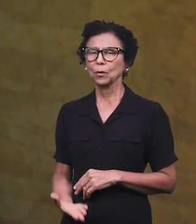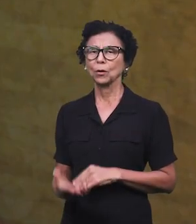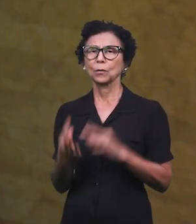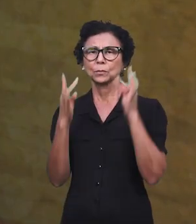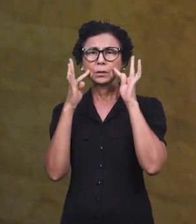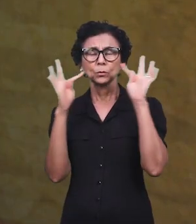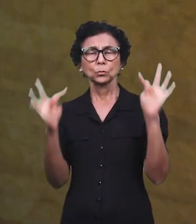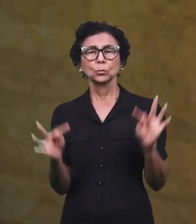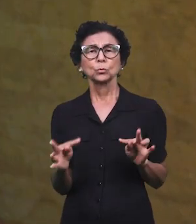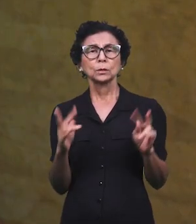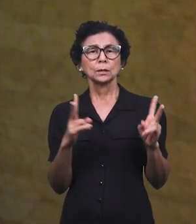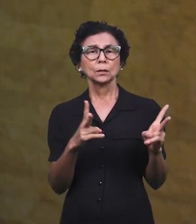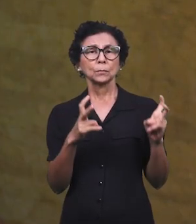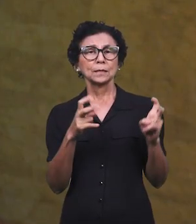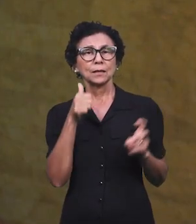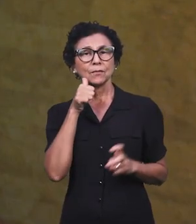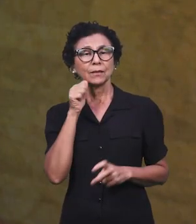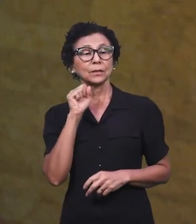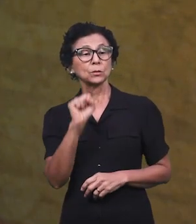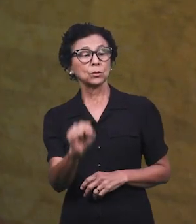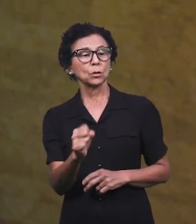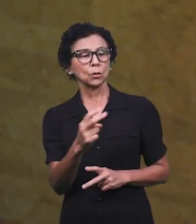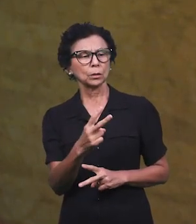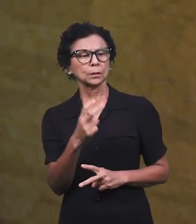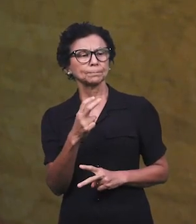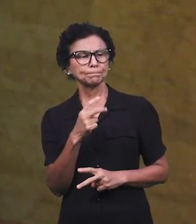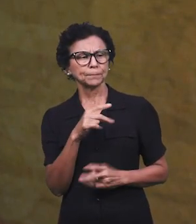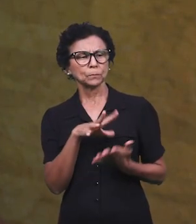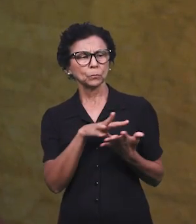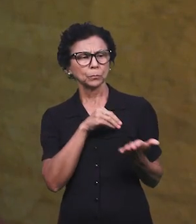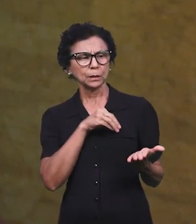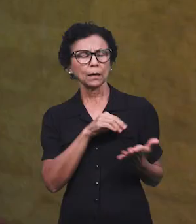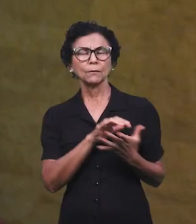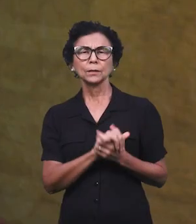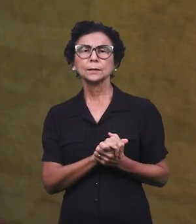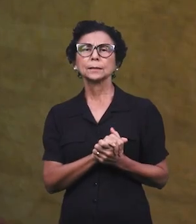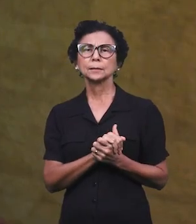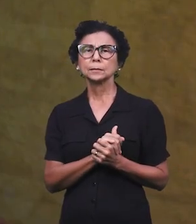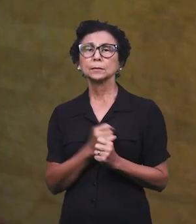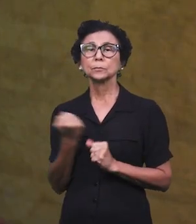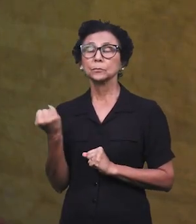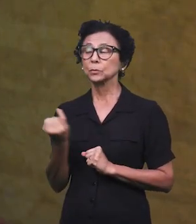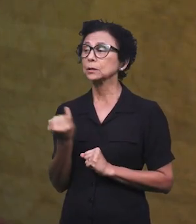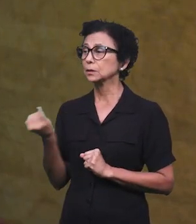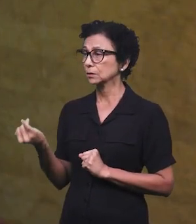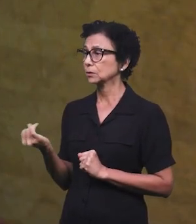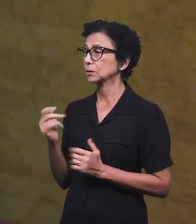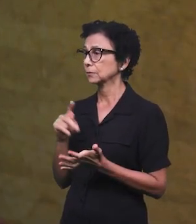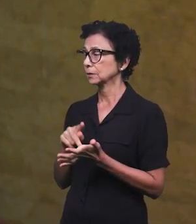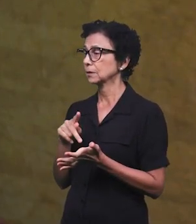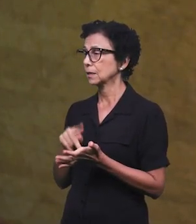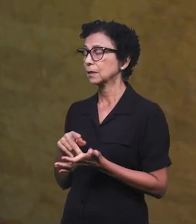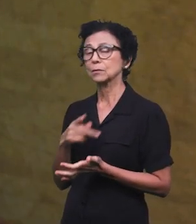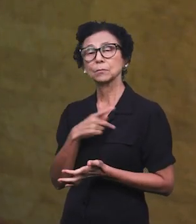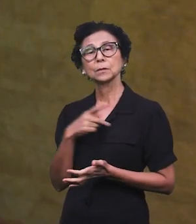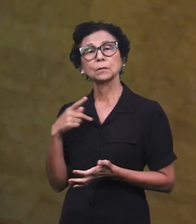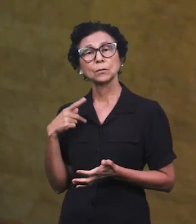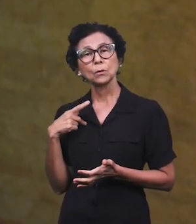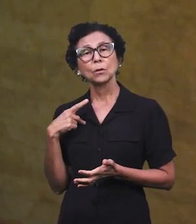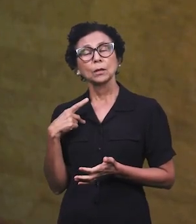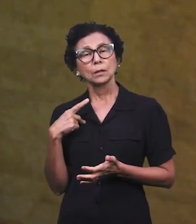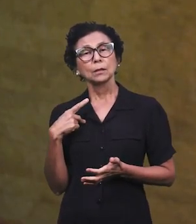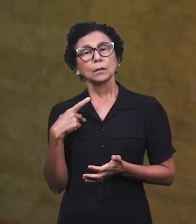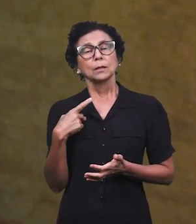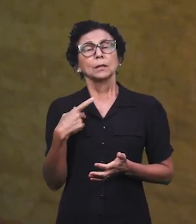sua sogra, e ela pôde acompanhar. Isso é muito importante quando nós falamos isso, né, pastor Diniz? Quando as pessoas